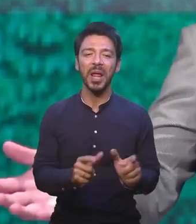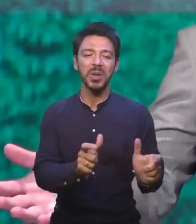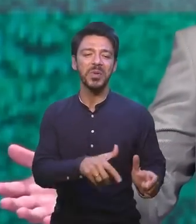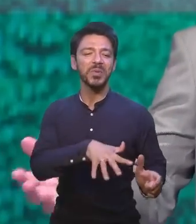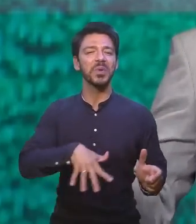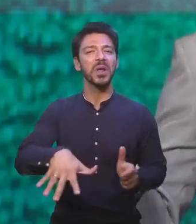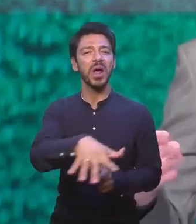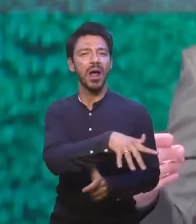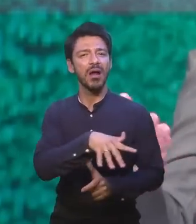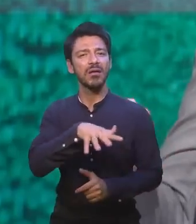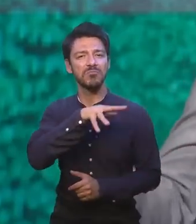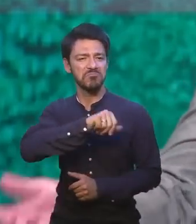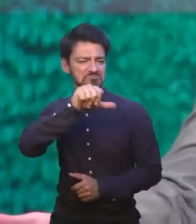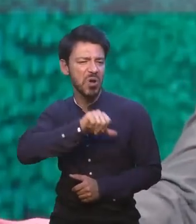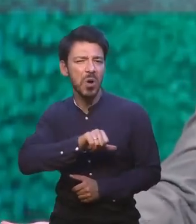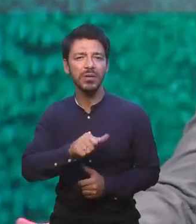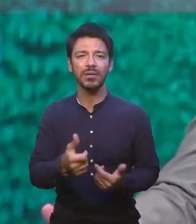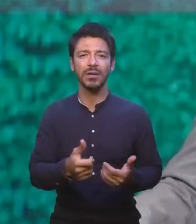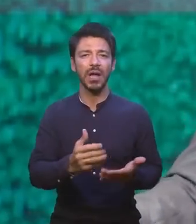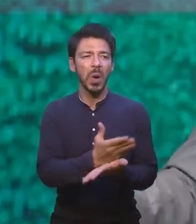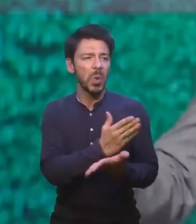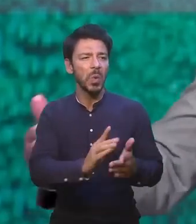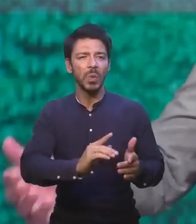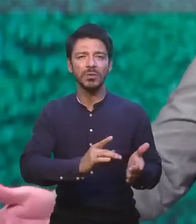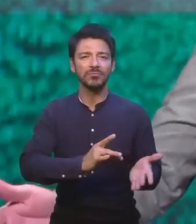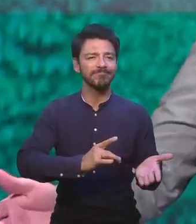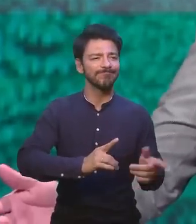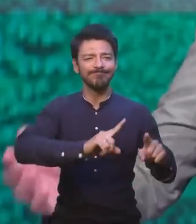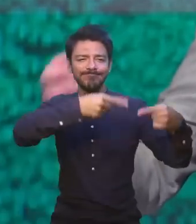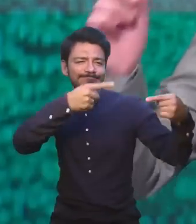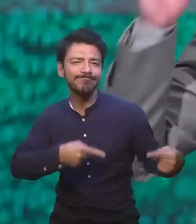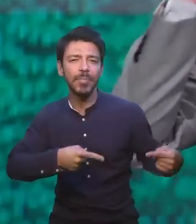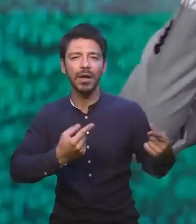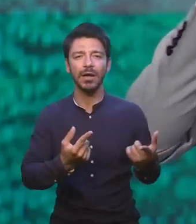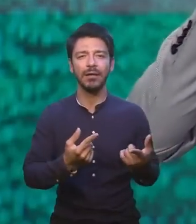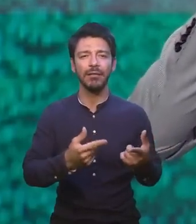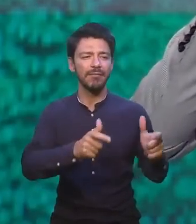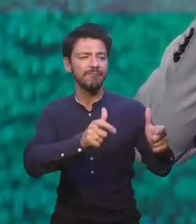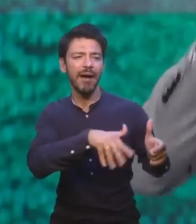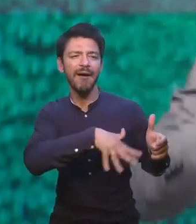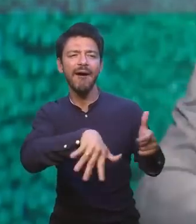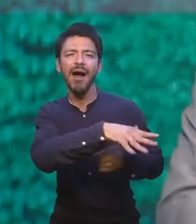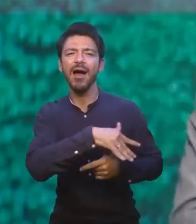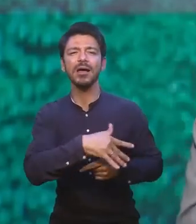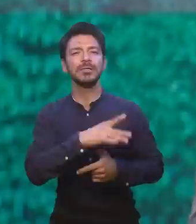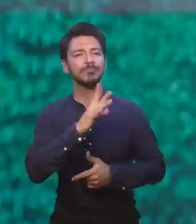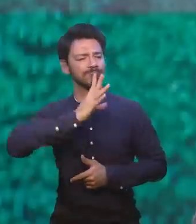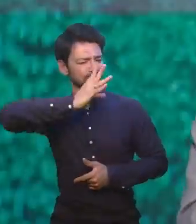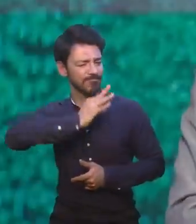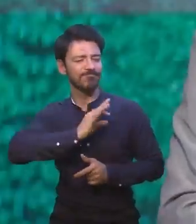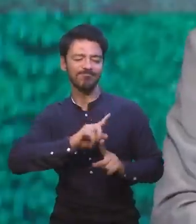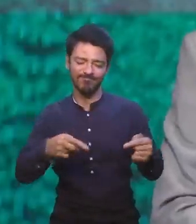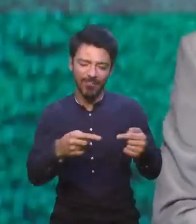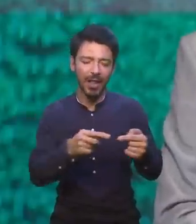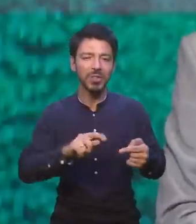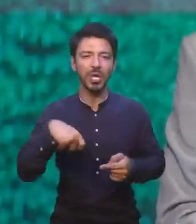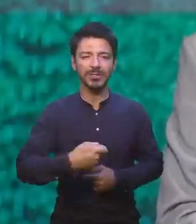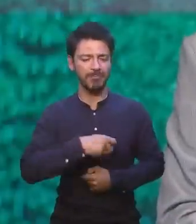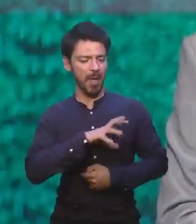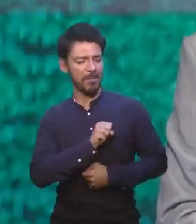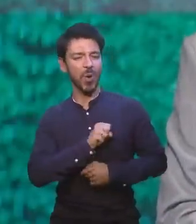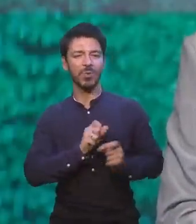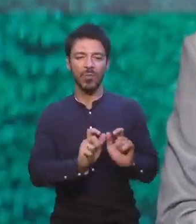ambiente hostil, estar enfrentando os desafios, convivendo com pessoas difíceis, mas continuarmos sendo o fermento